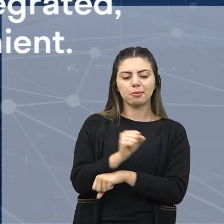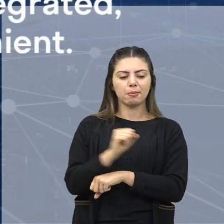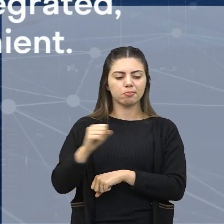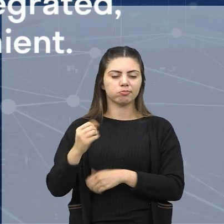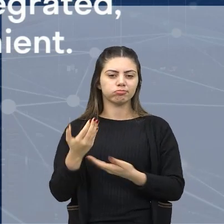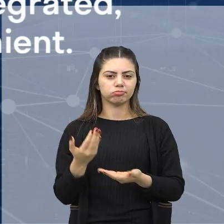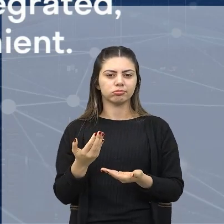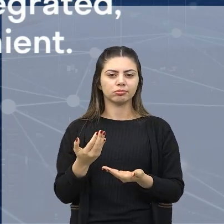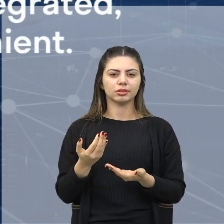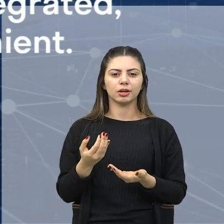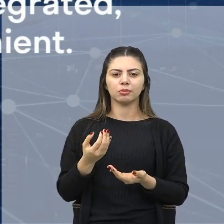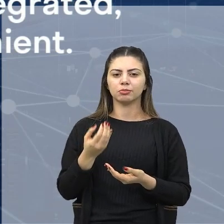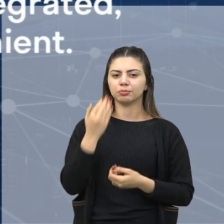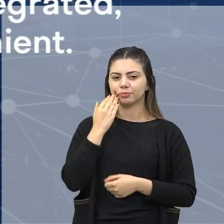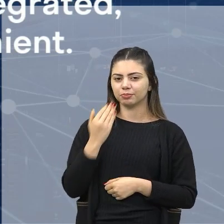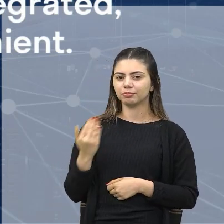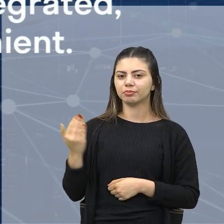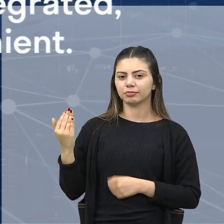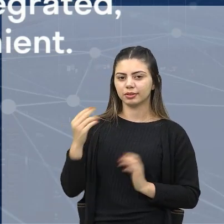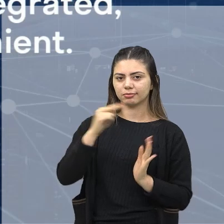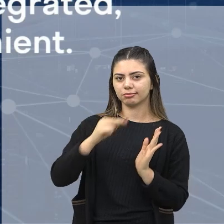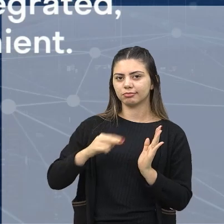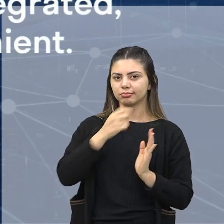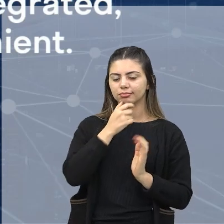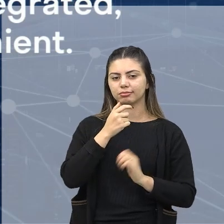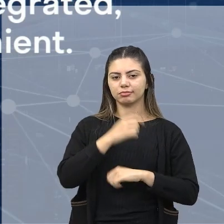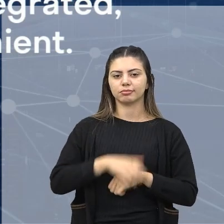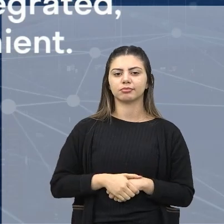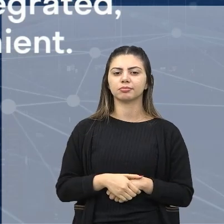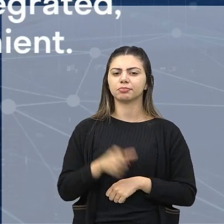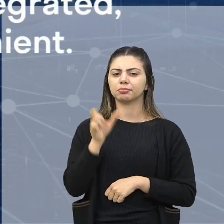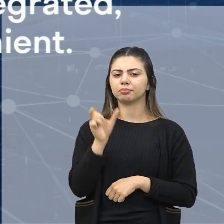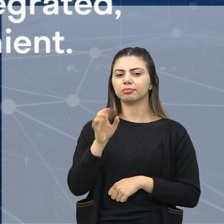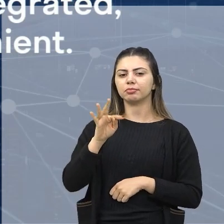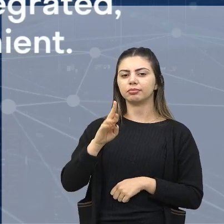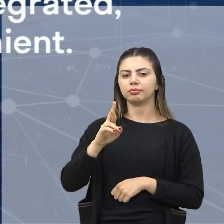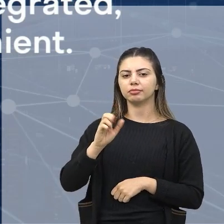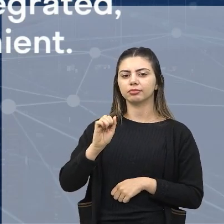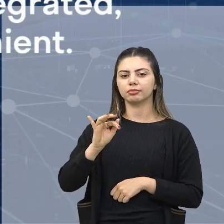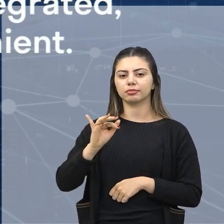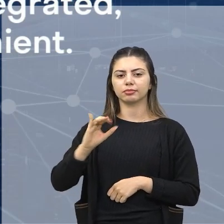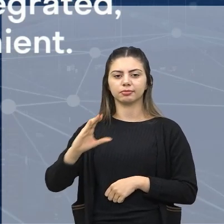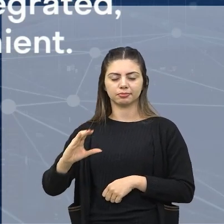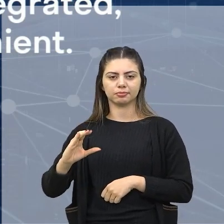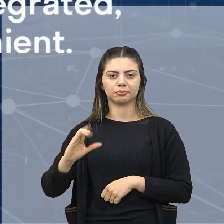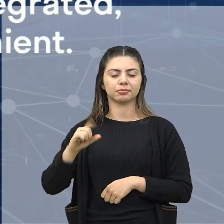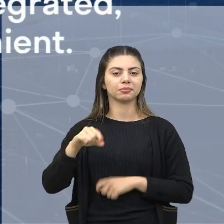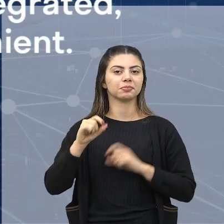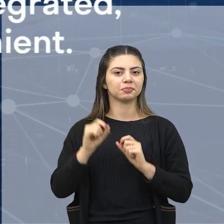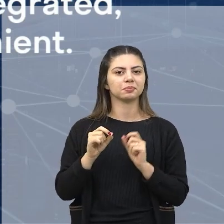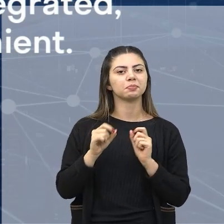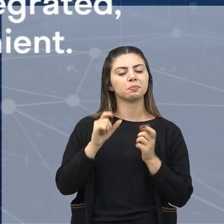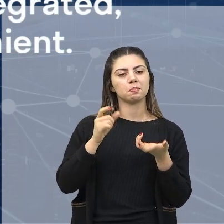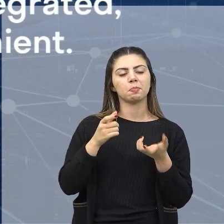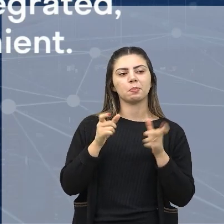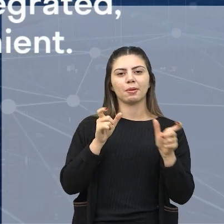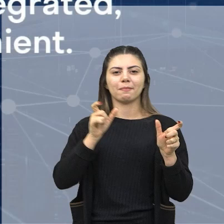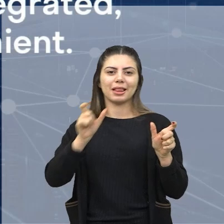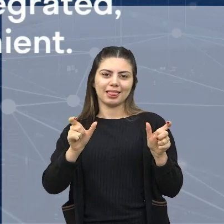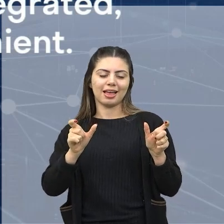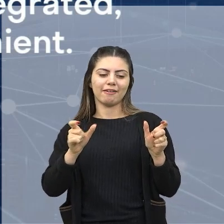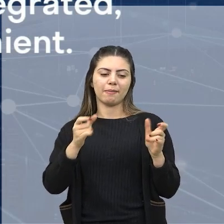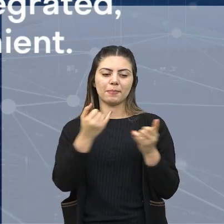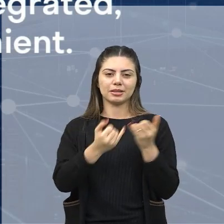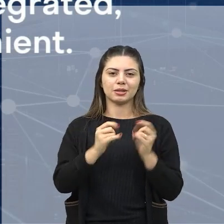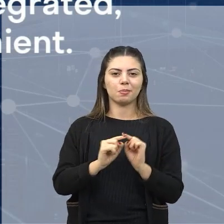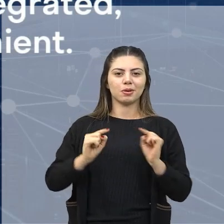accidents. Traffic accidents. O que é traffic? É um falso cognato aqui. É